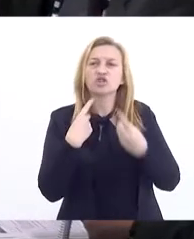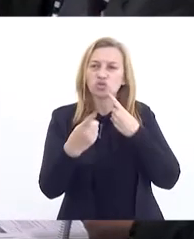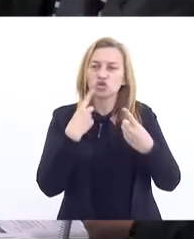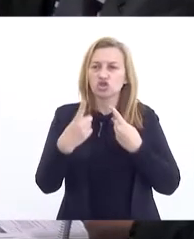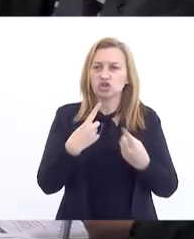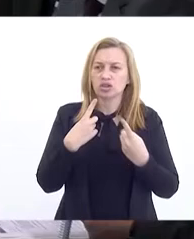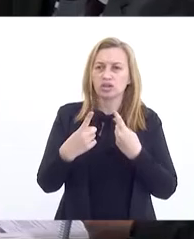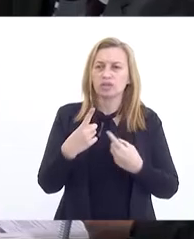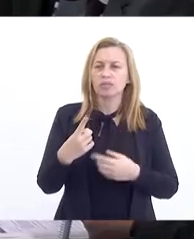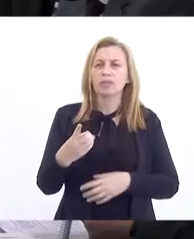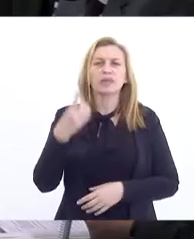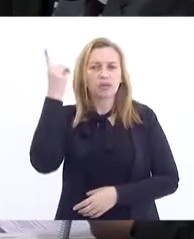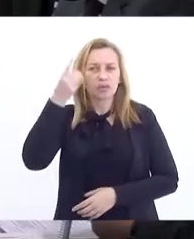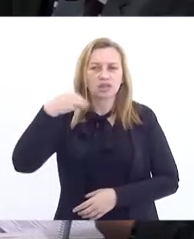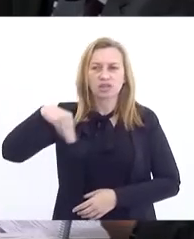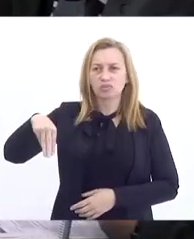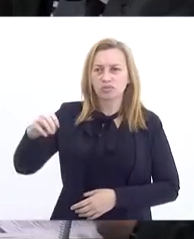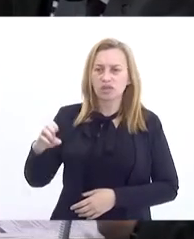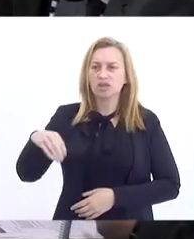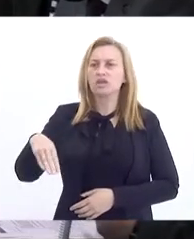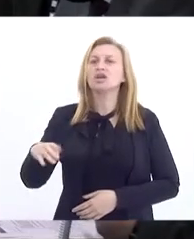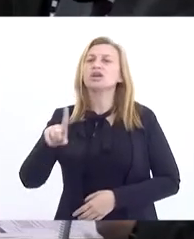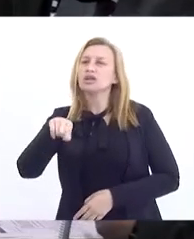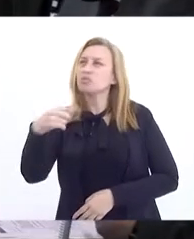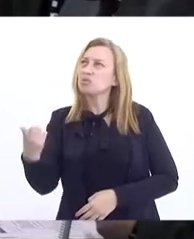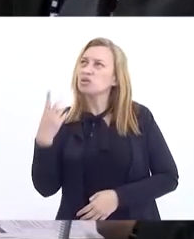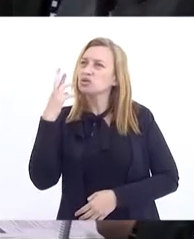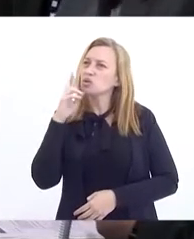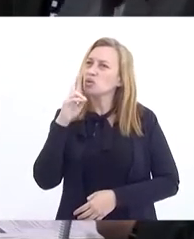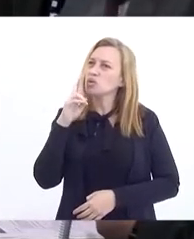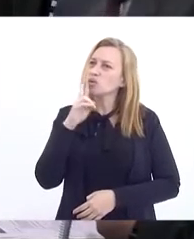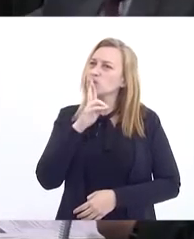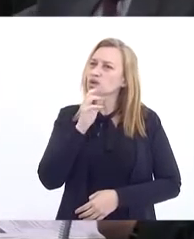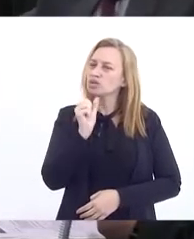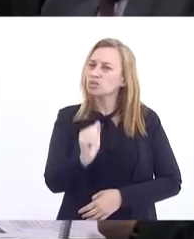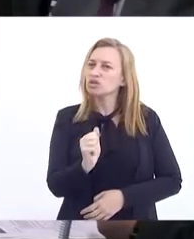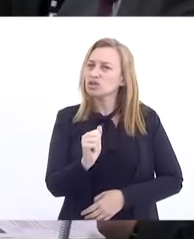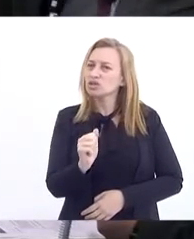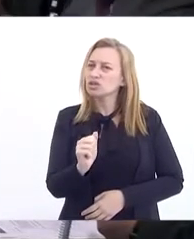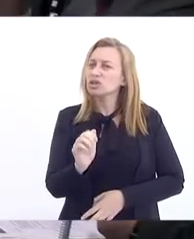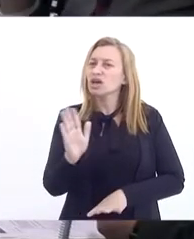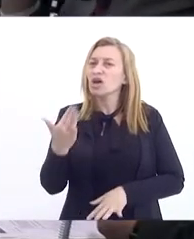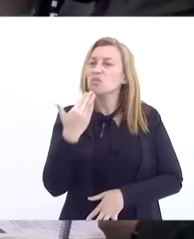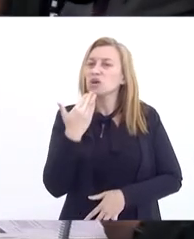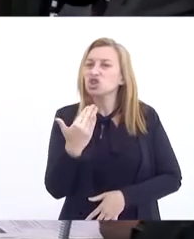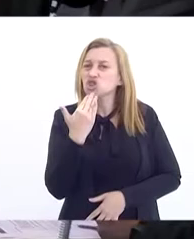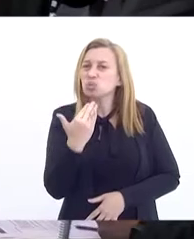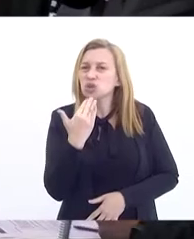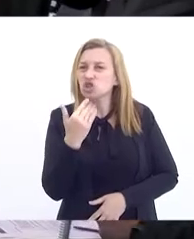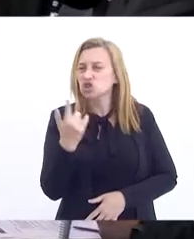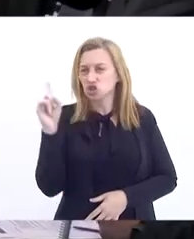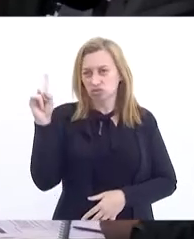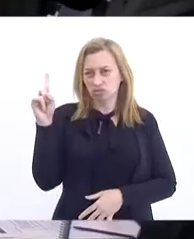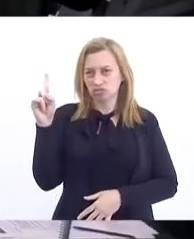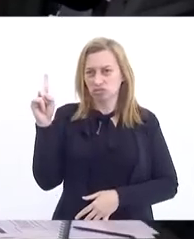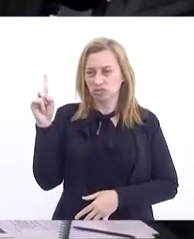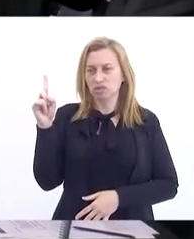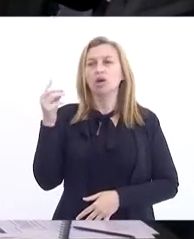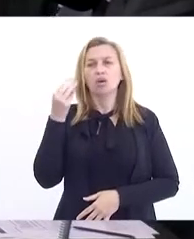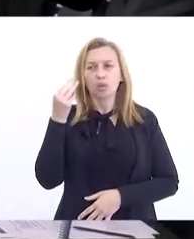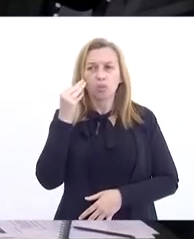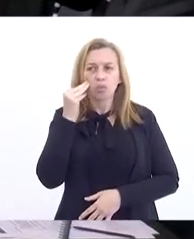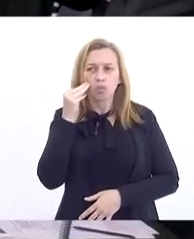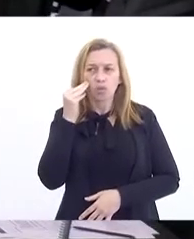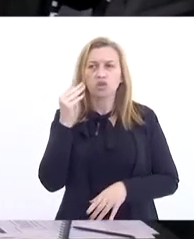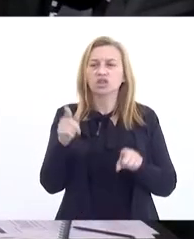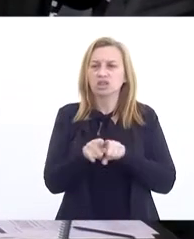Para discutir, deputado Carlos Mink, depois parece que o deputado Rodrigo Amorim tem voto divergente. Eu tinha pedido para discutir, Mônica, presidente. Também.